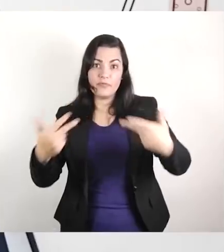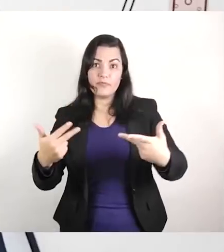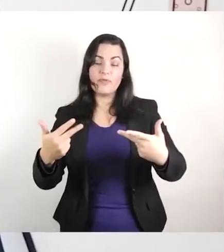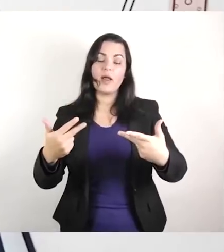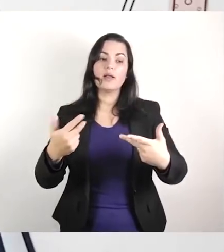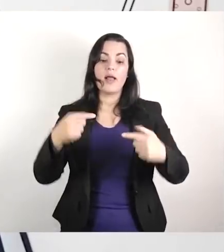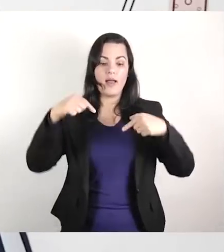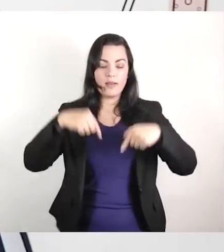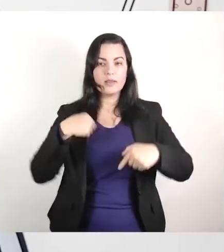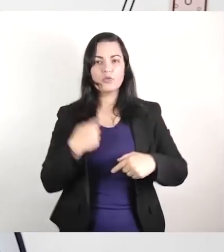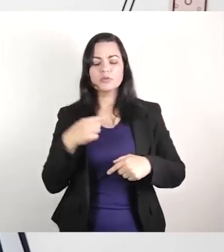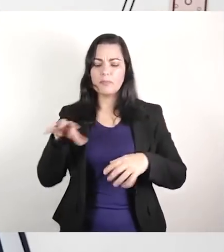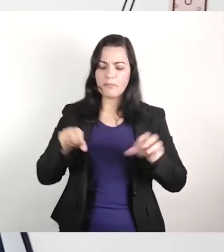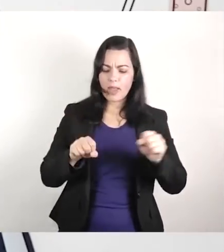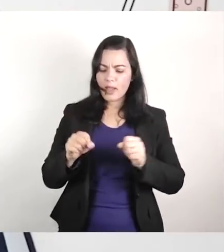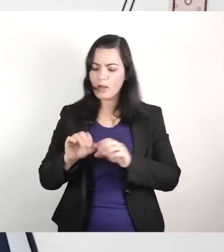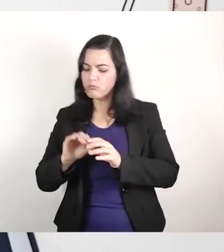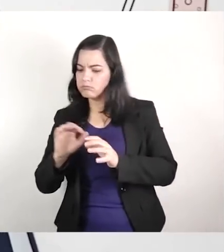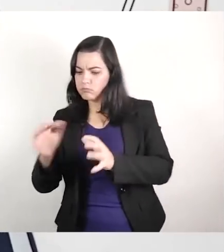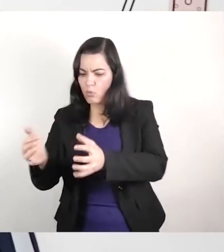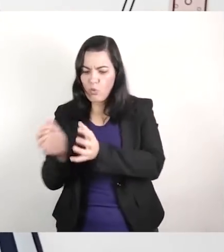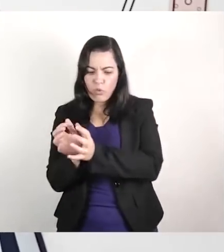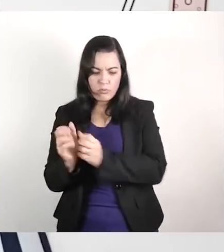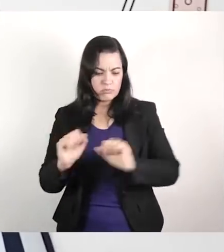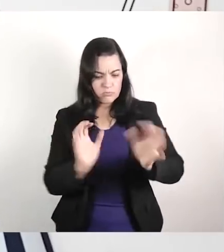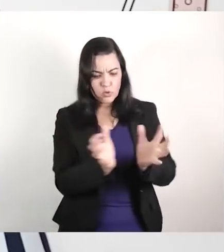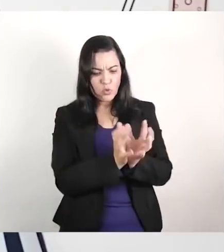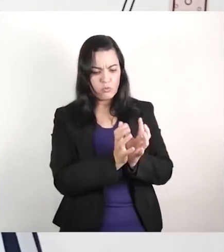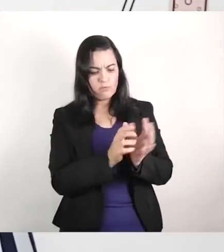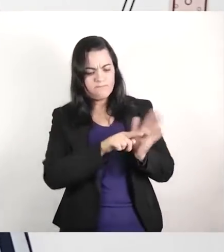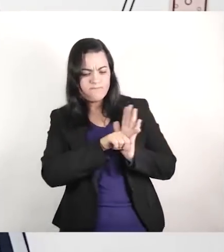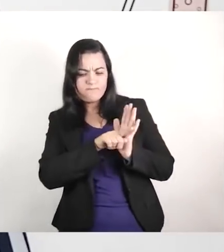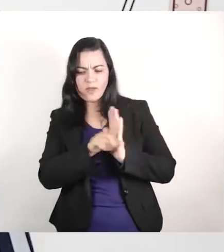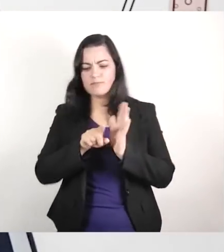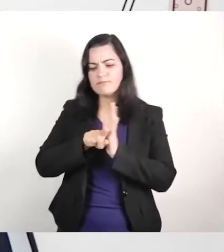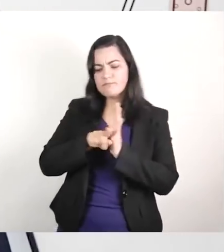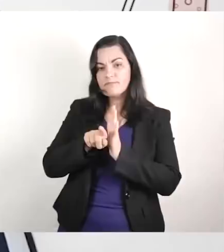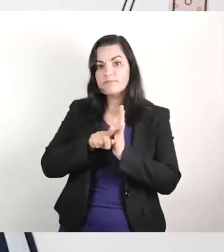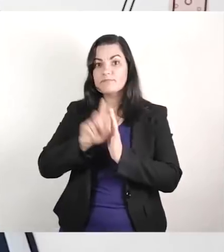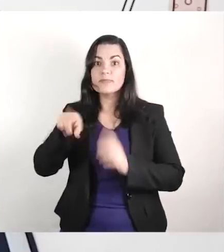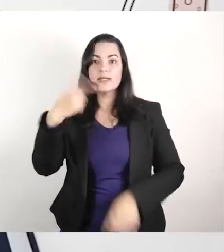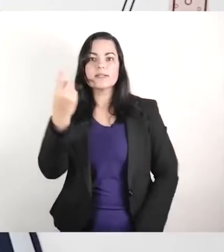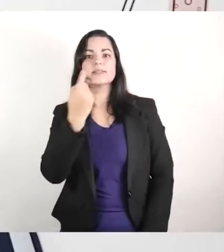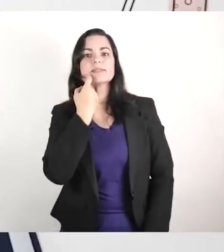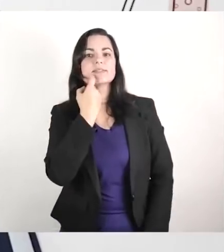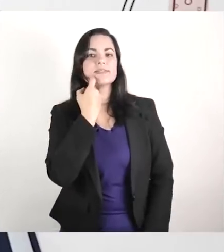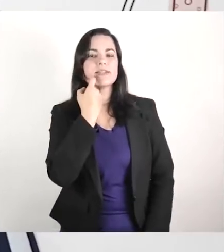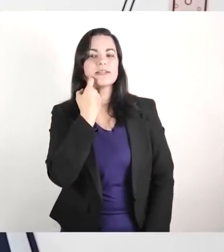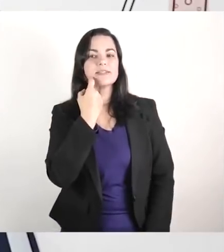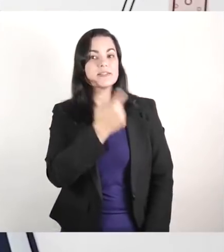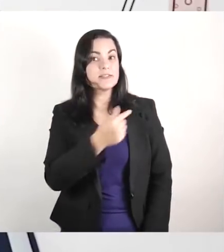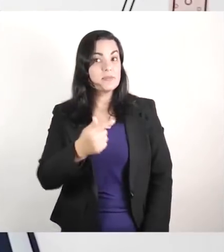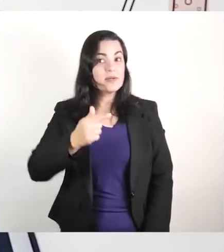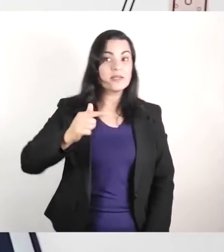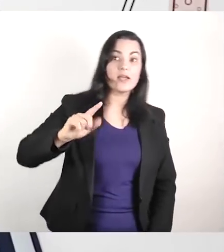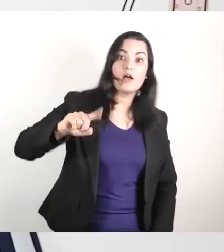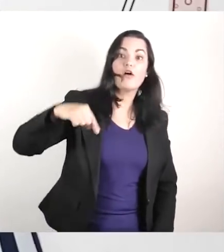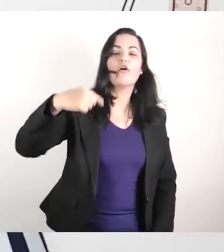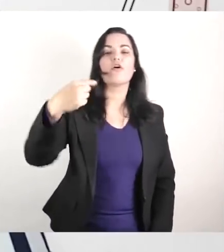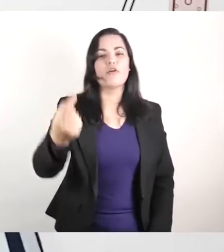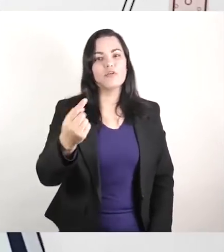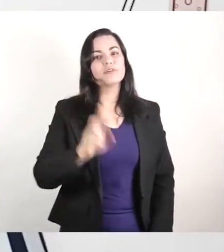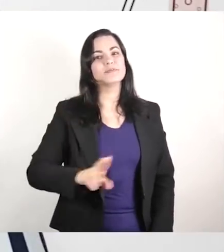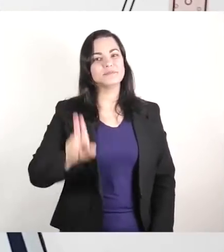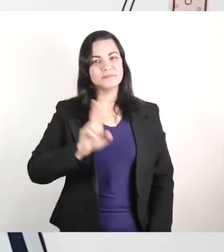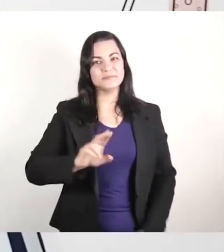são analisadas, são agrupadas, e aí nós vamos utilizar na sexta-feira da semana seguinte. Combinado?